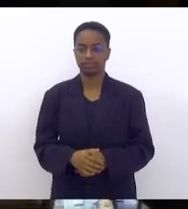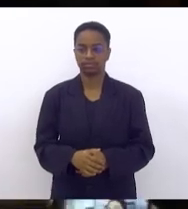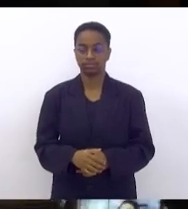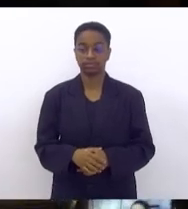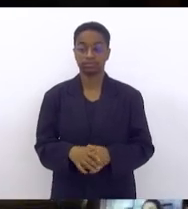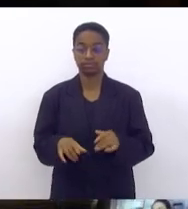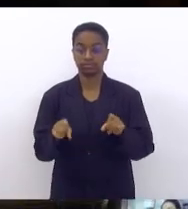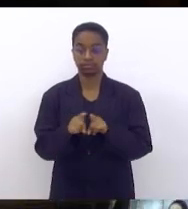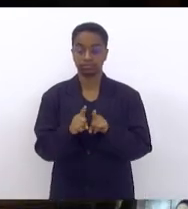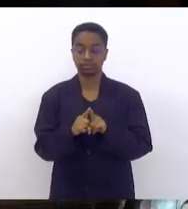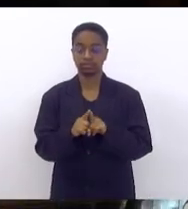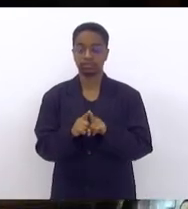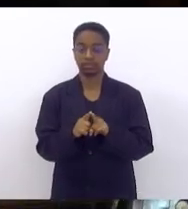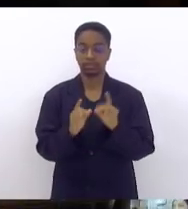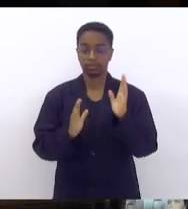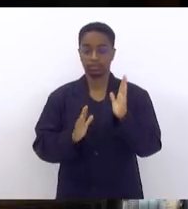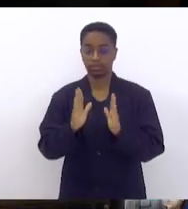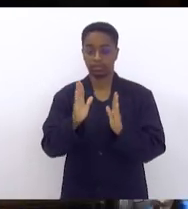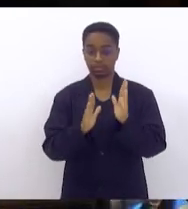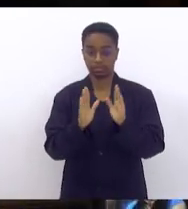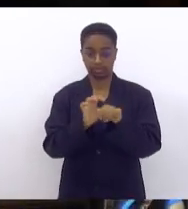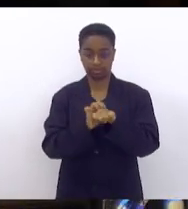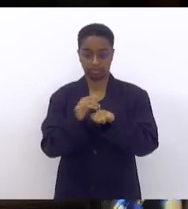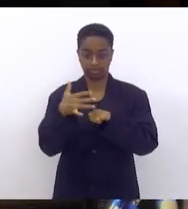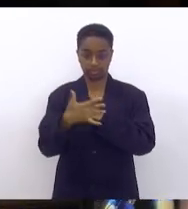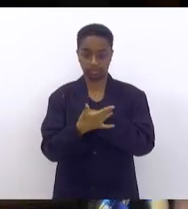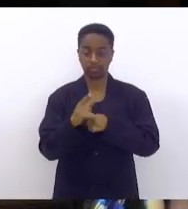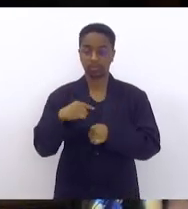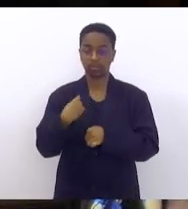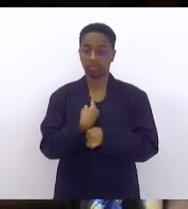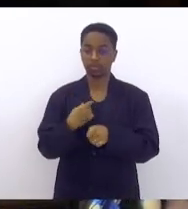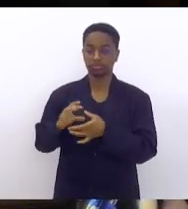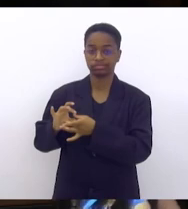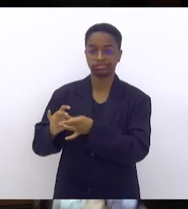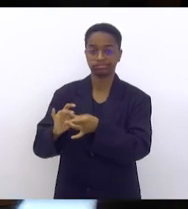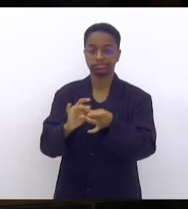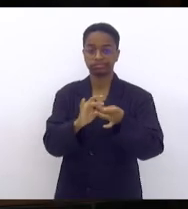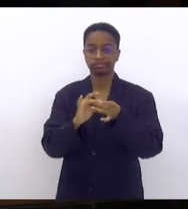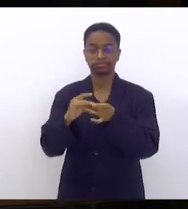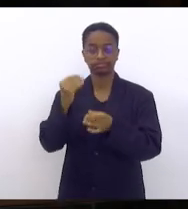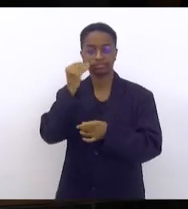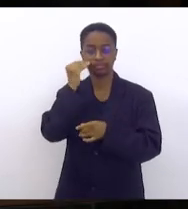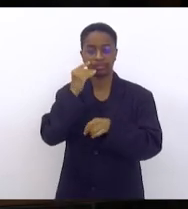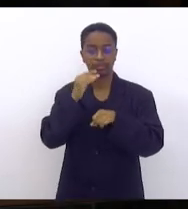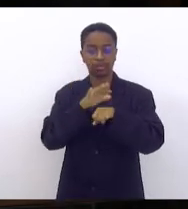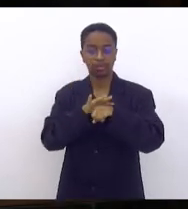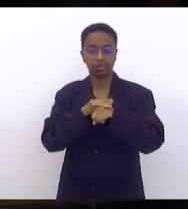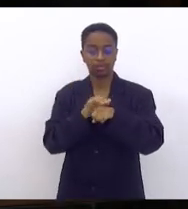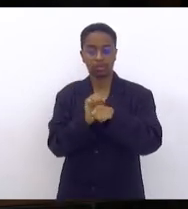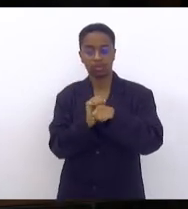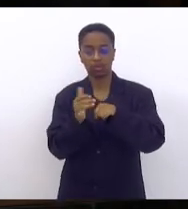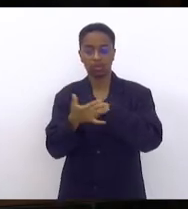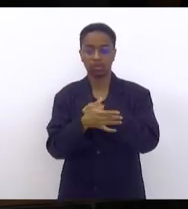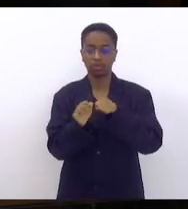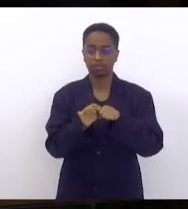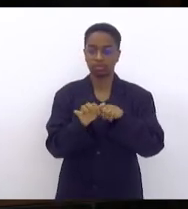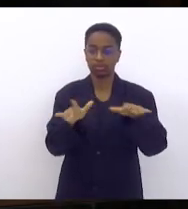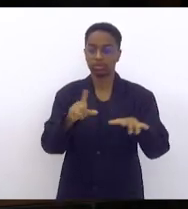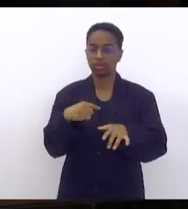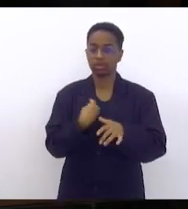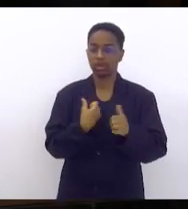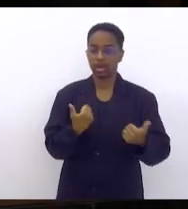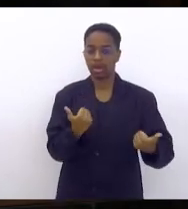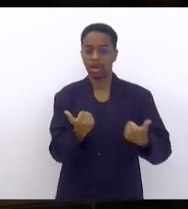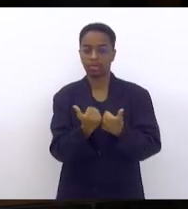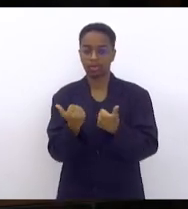somamos também na pandemia, somamos forças no enfrentamento do Covid, né? A gente ajudou dentro da estratégia de saúde da